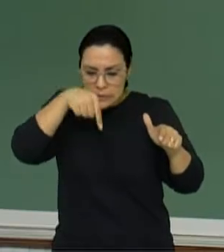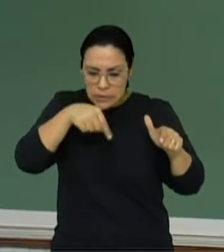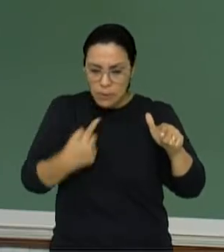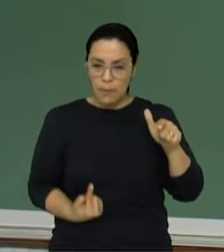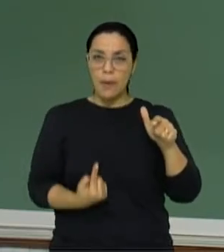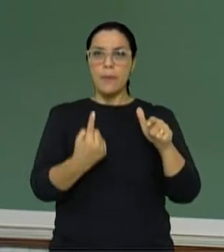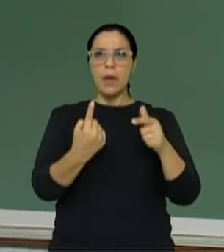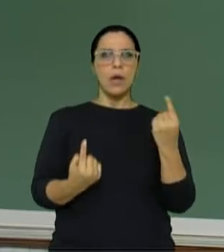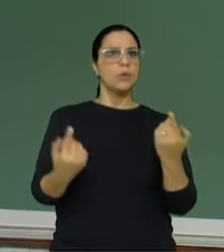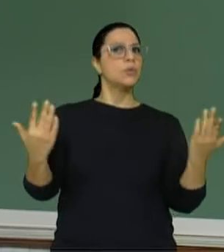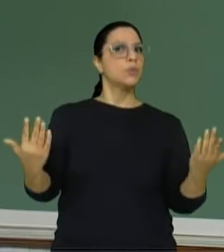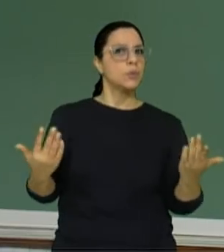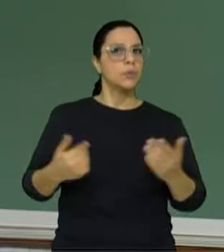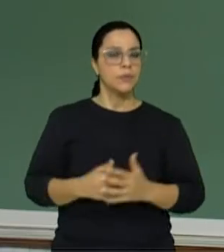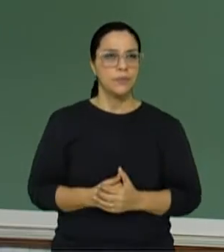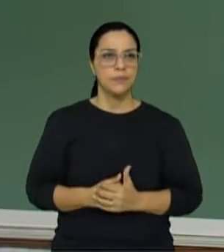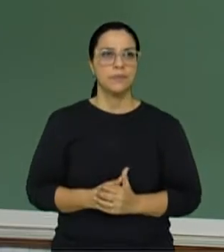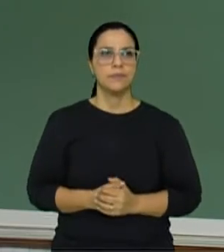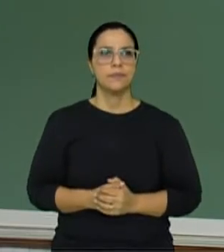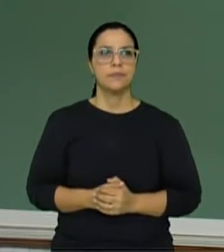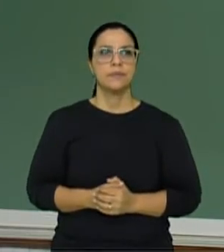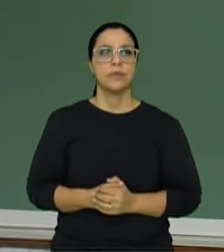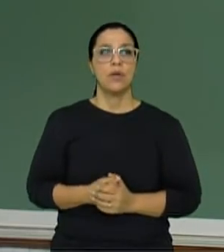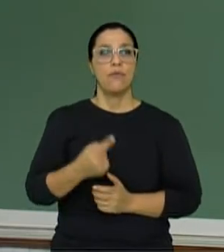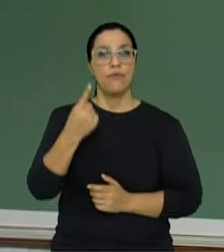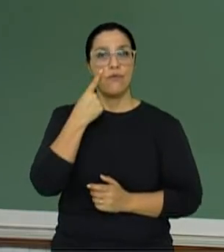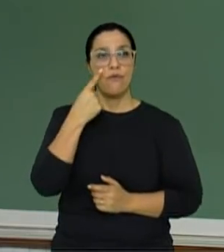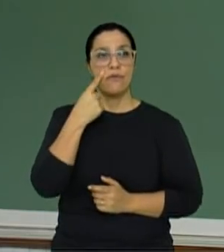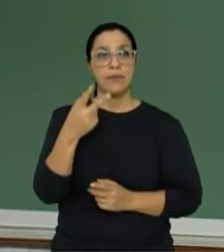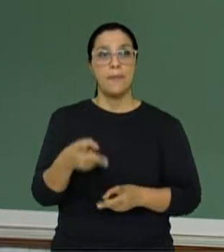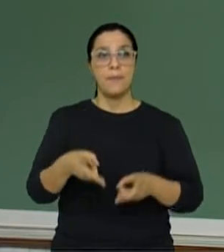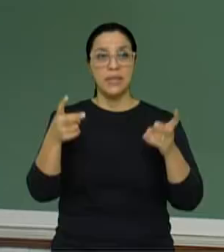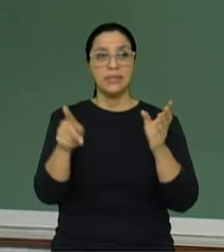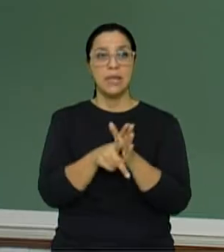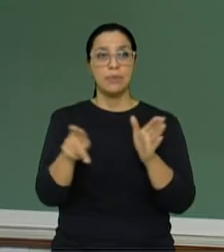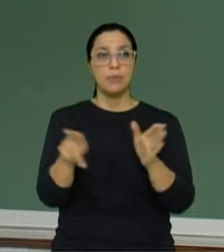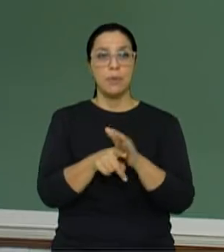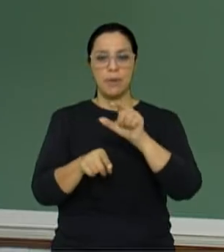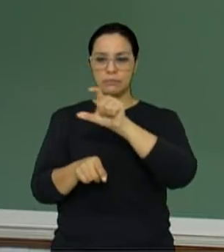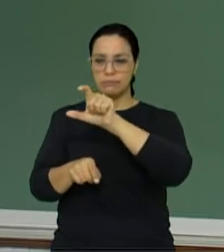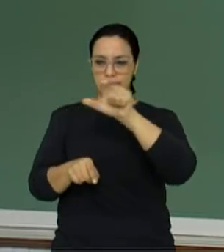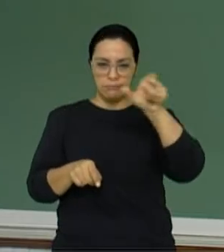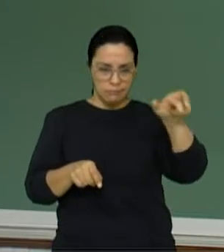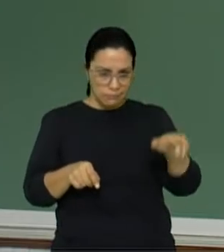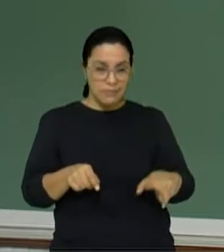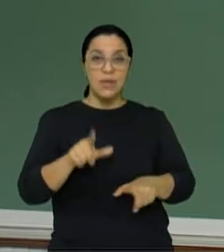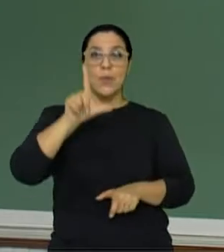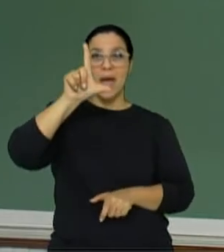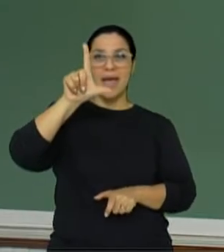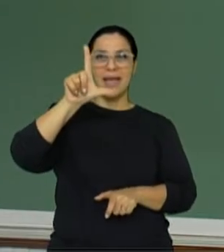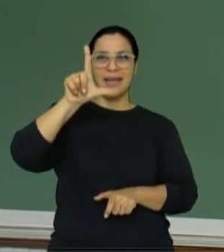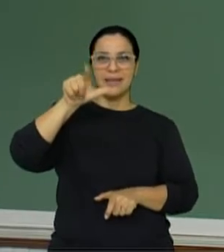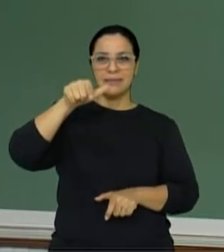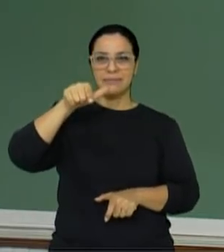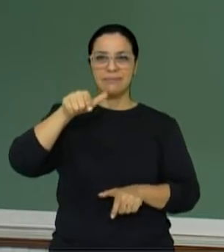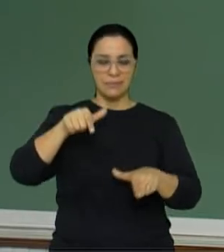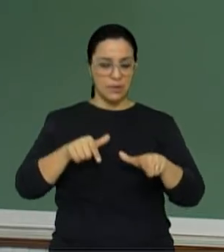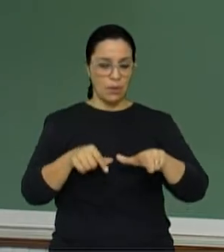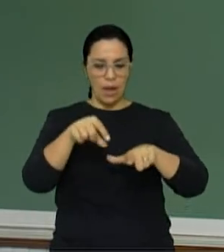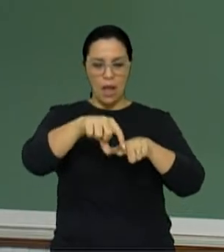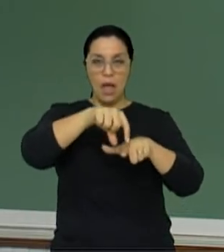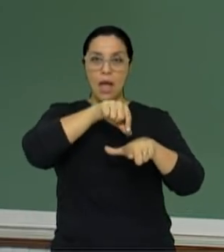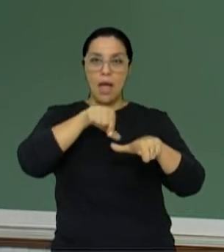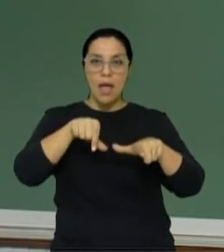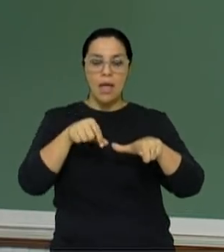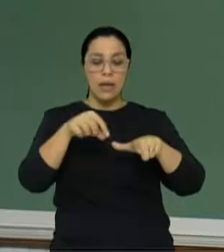segunda vista. Bom, aqui você pode perceber que aqui tem um formato, uma espécie de um L, E aqui provavelmente é algo